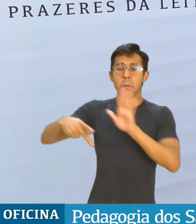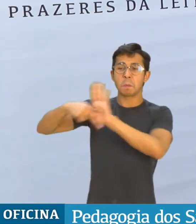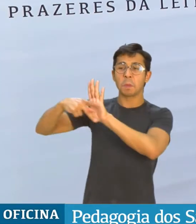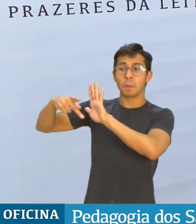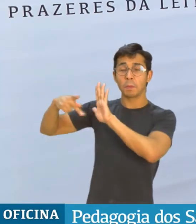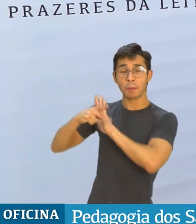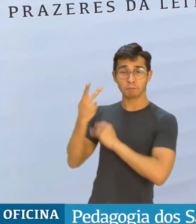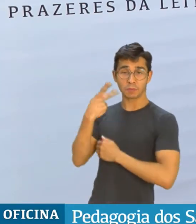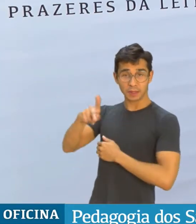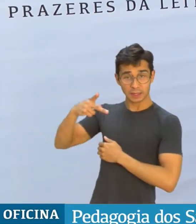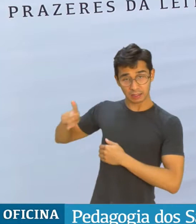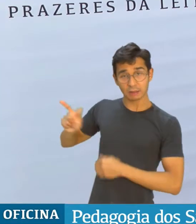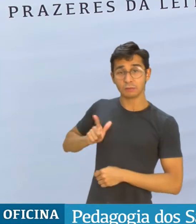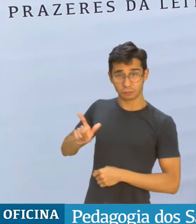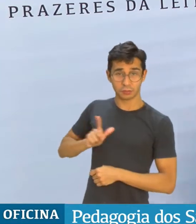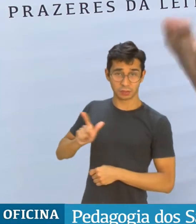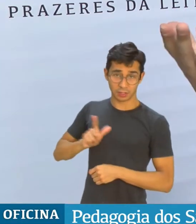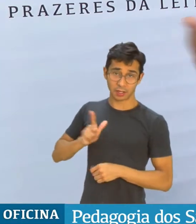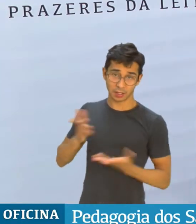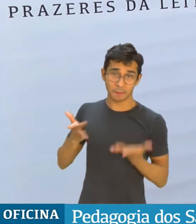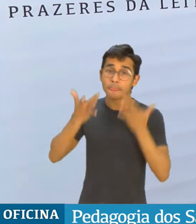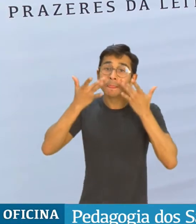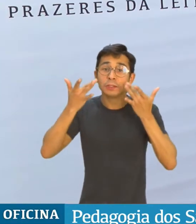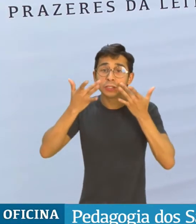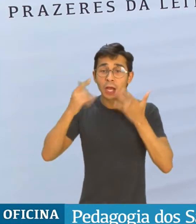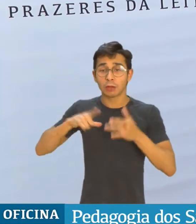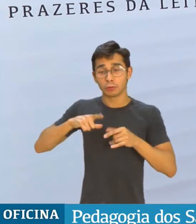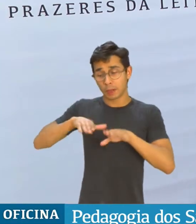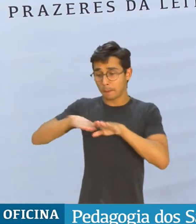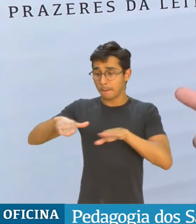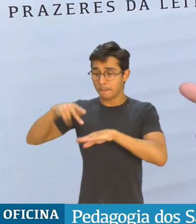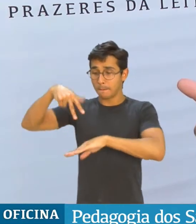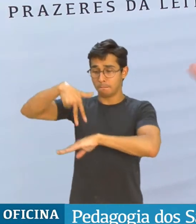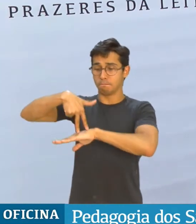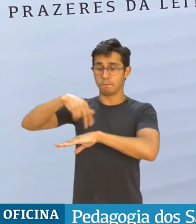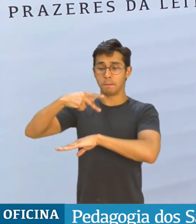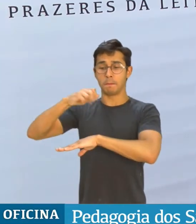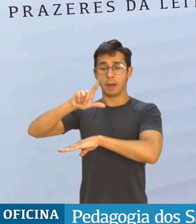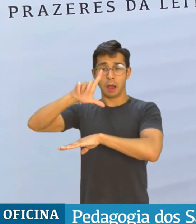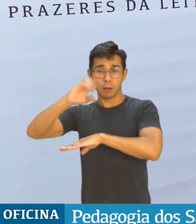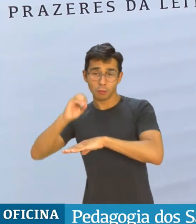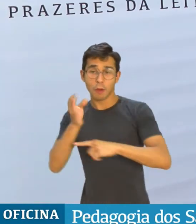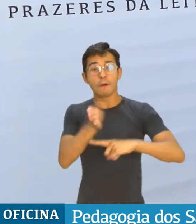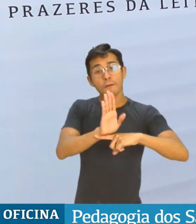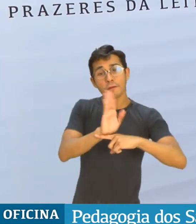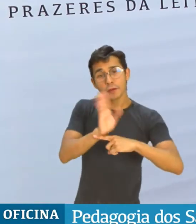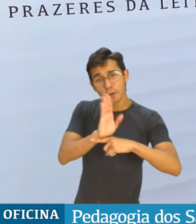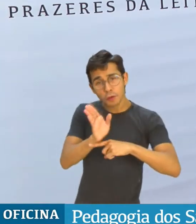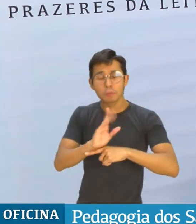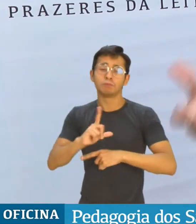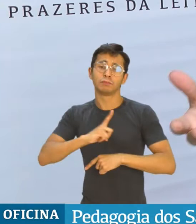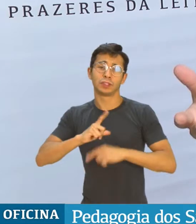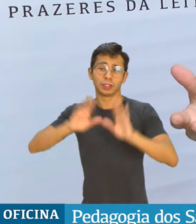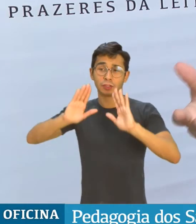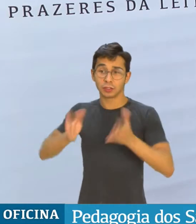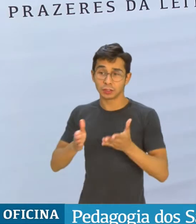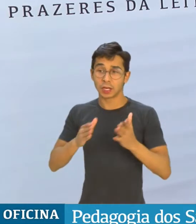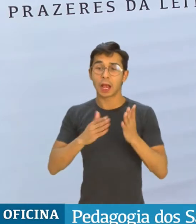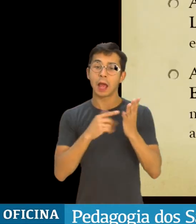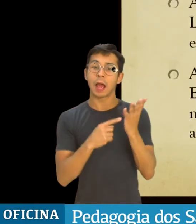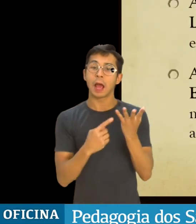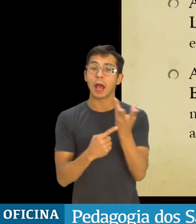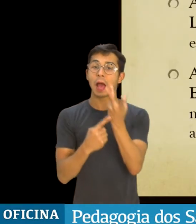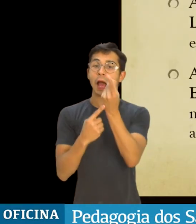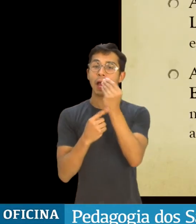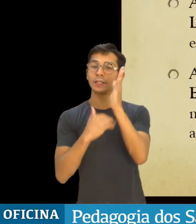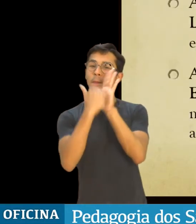de apresentação. Então, o teatro tem o palco, os filmes têm os cinemas, as artes plásticas